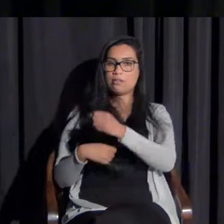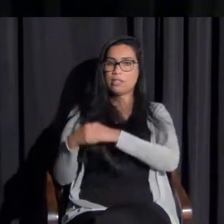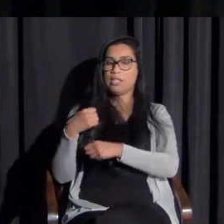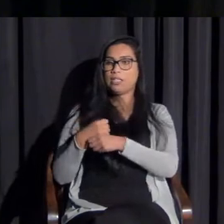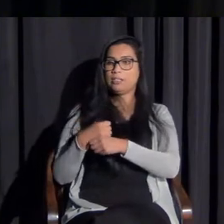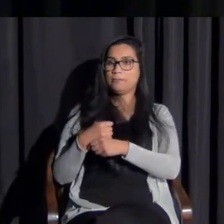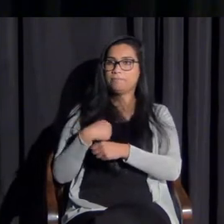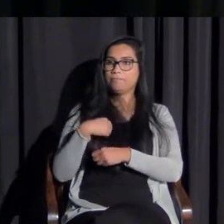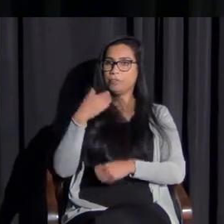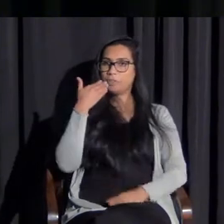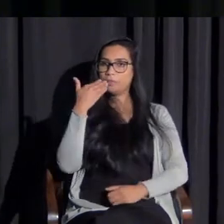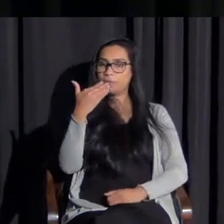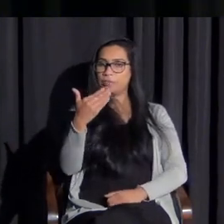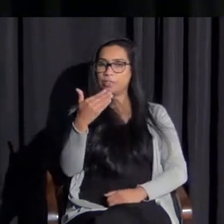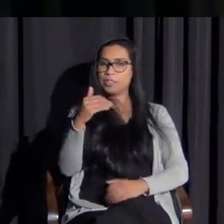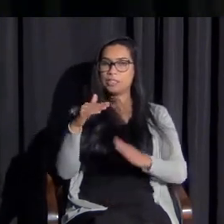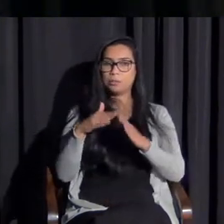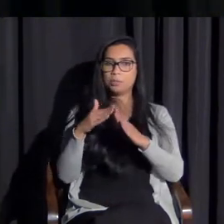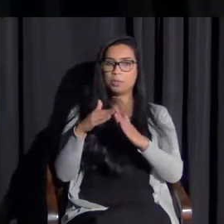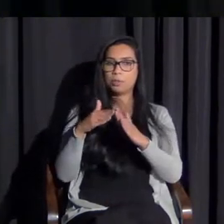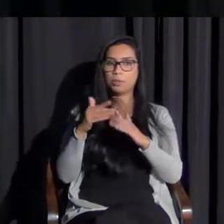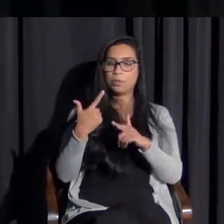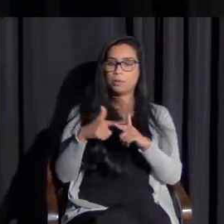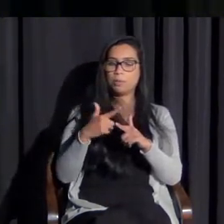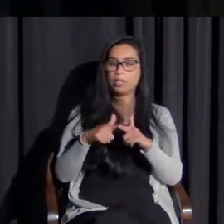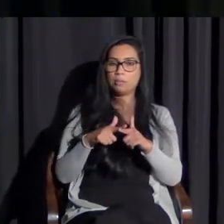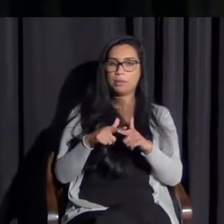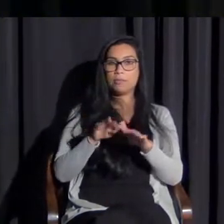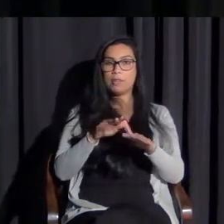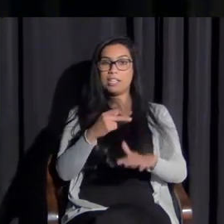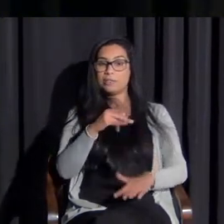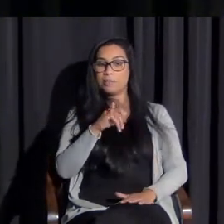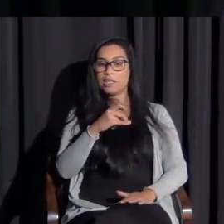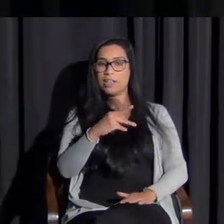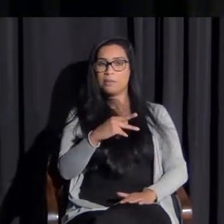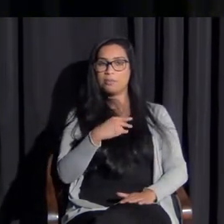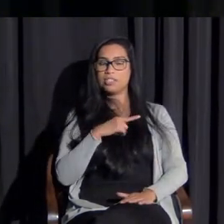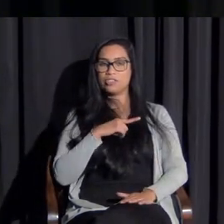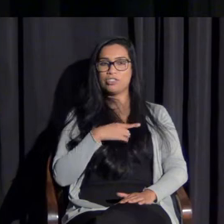moradia via programa vocacional e via PIA. Eu me deparei ali